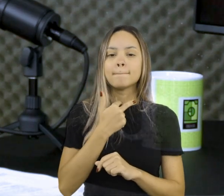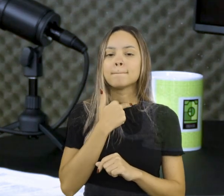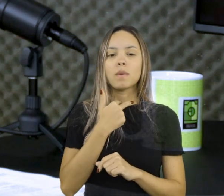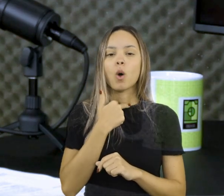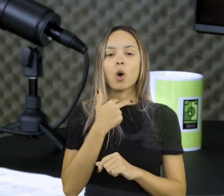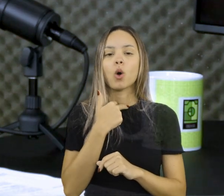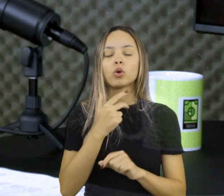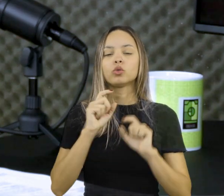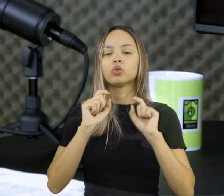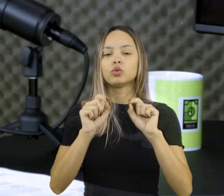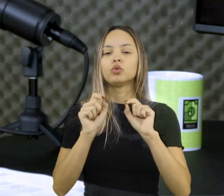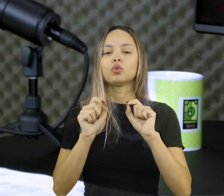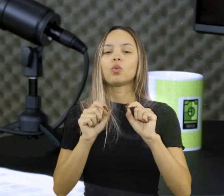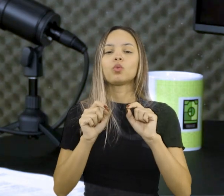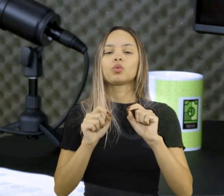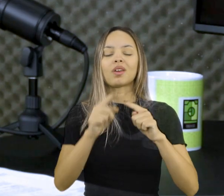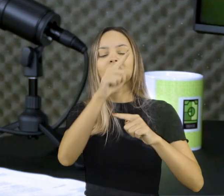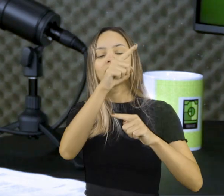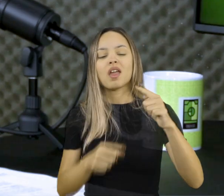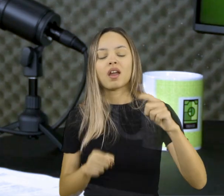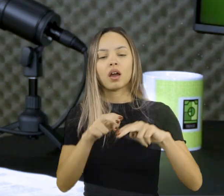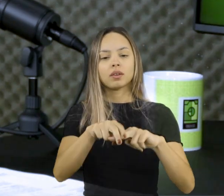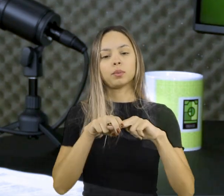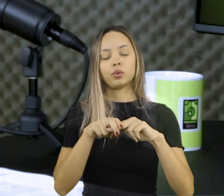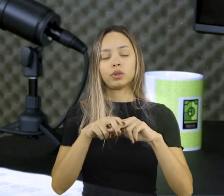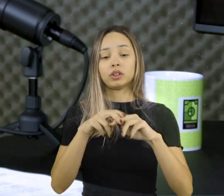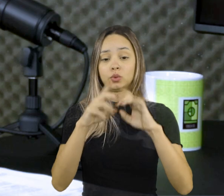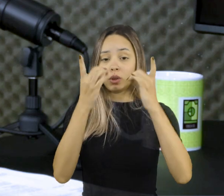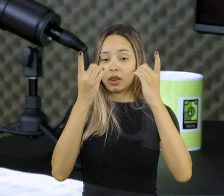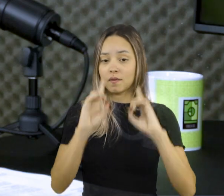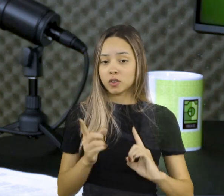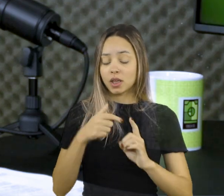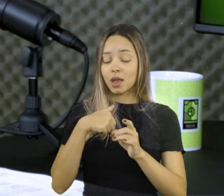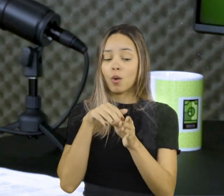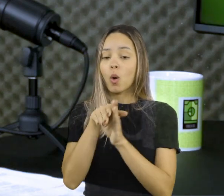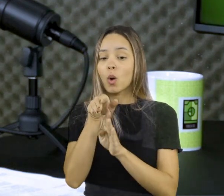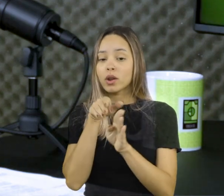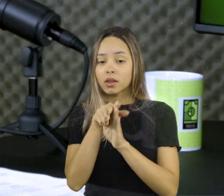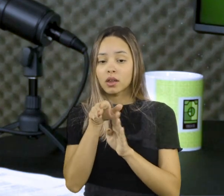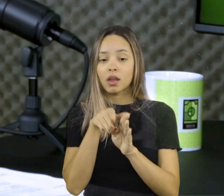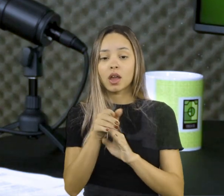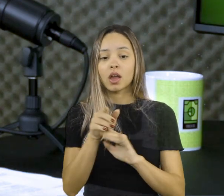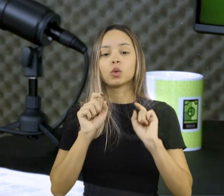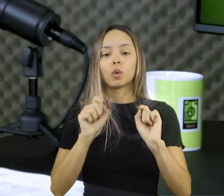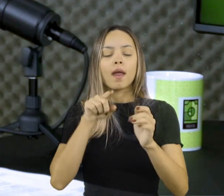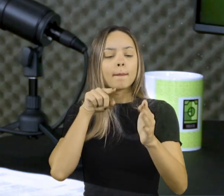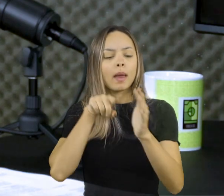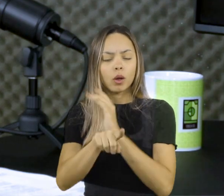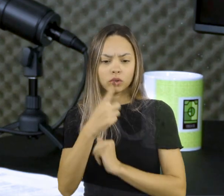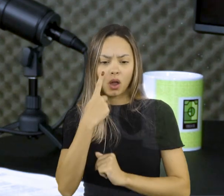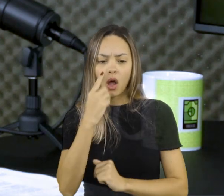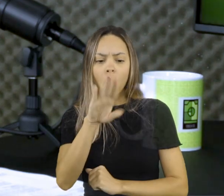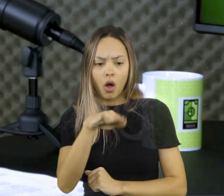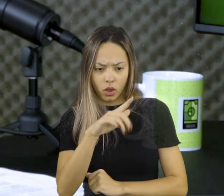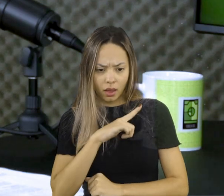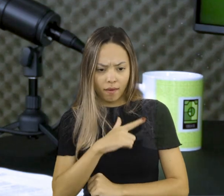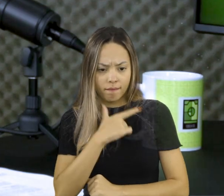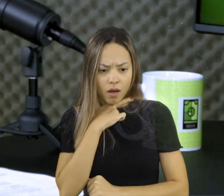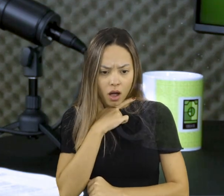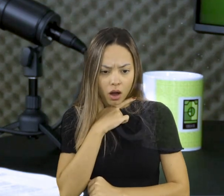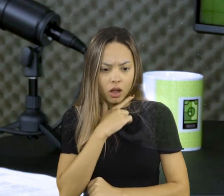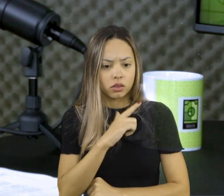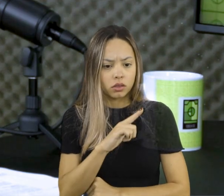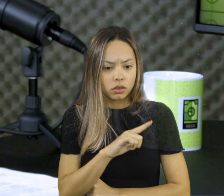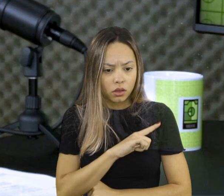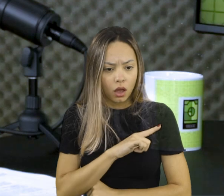em função da deficiência, tá? Então, o que é que eu oriento as minhas mães? Pergunte se tem vaga. Se disser, tem vaga